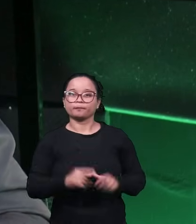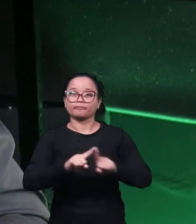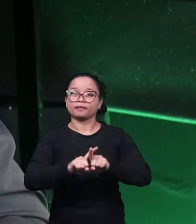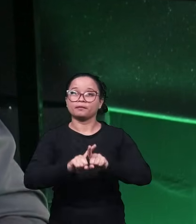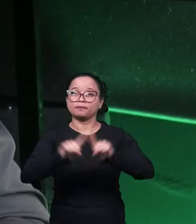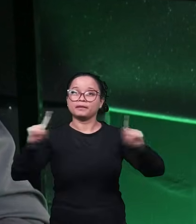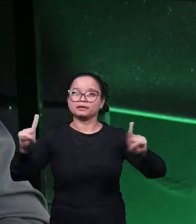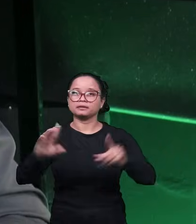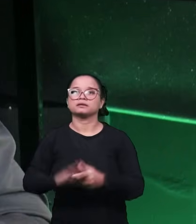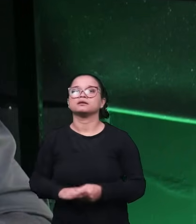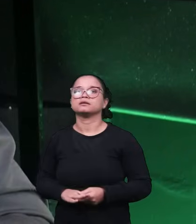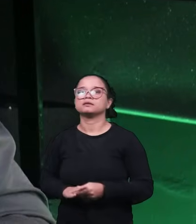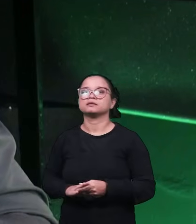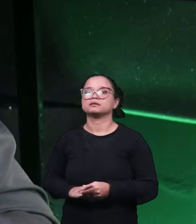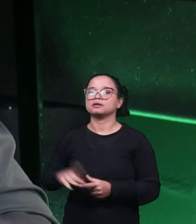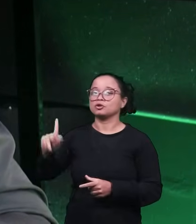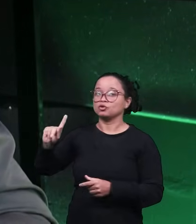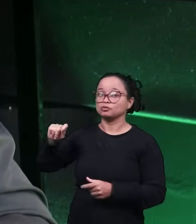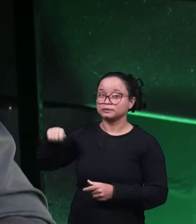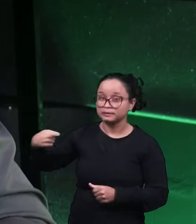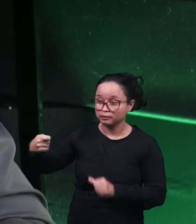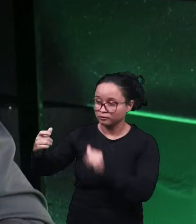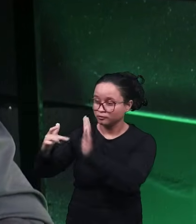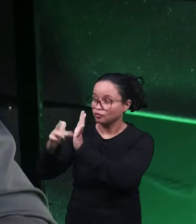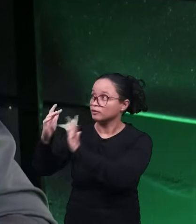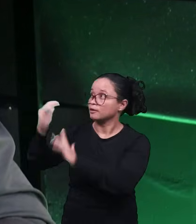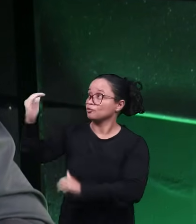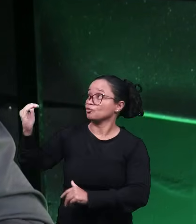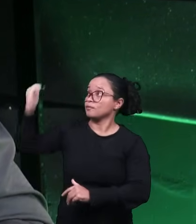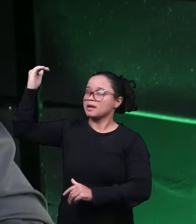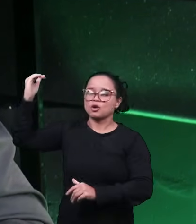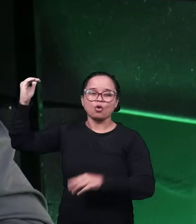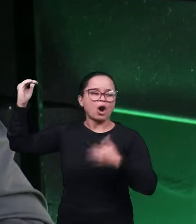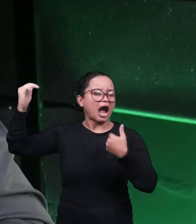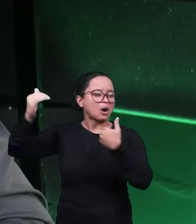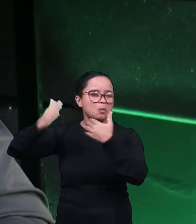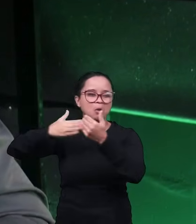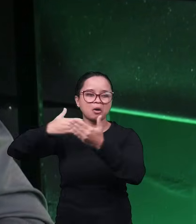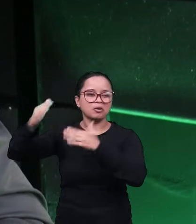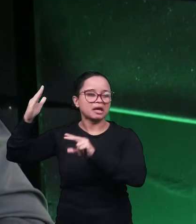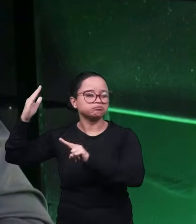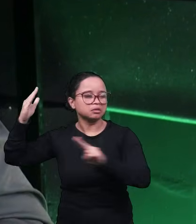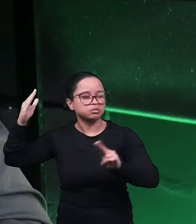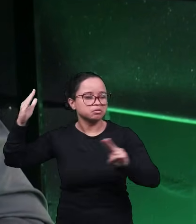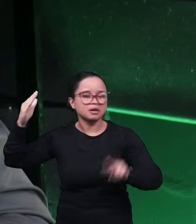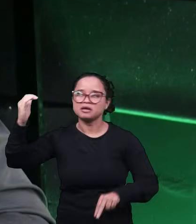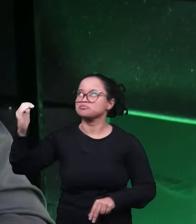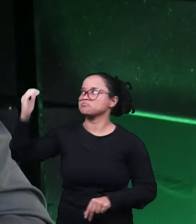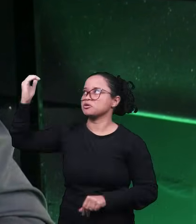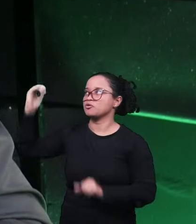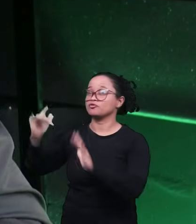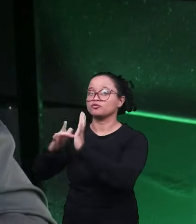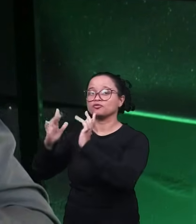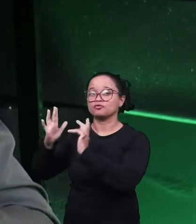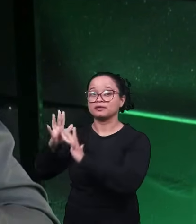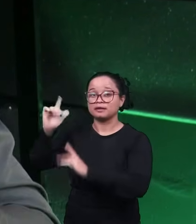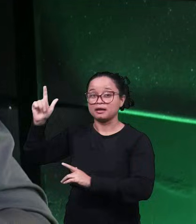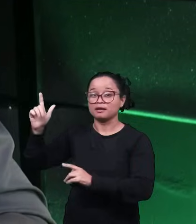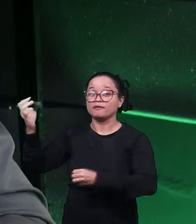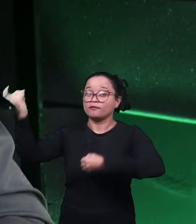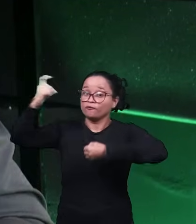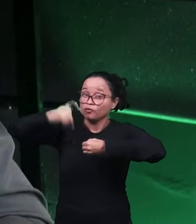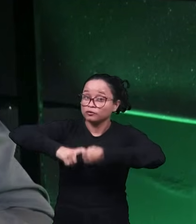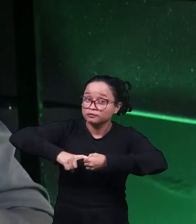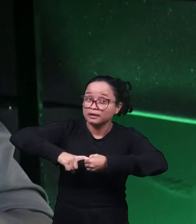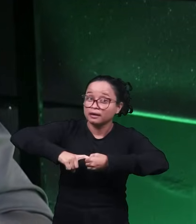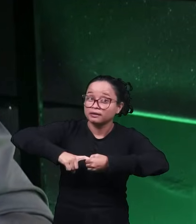sobre um nome que está sobre todos os nomes, que é Jesus. E é esse Senhor glorioso que um dia ele vai